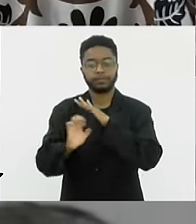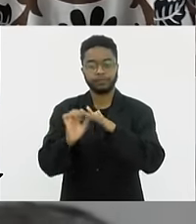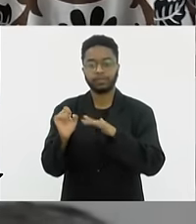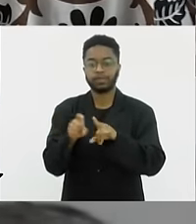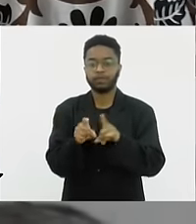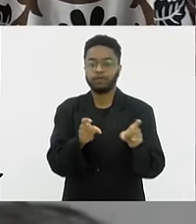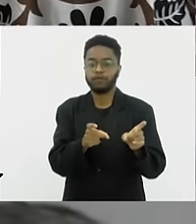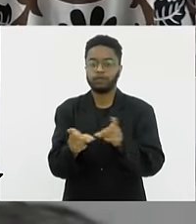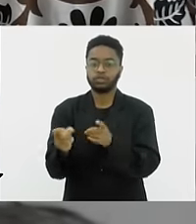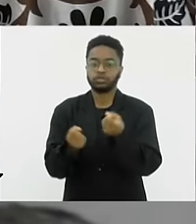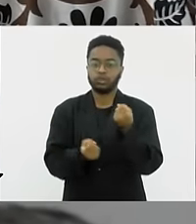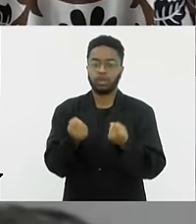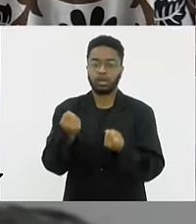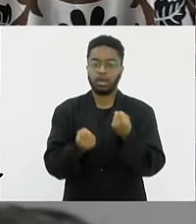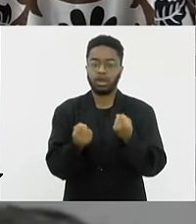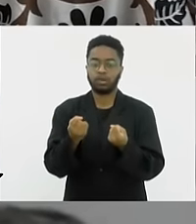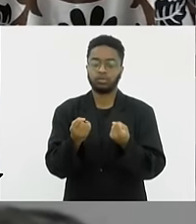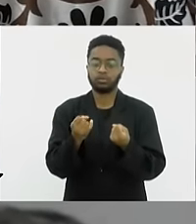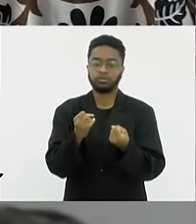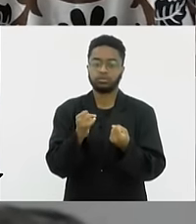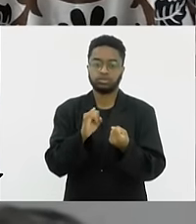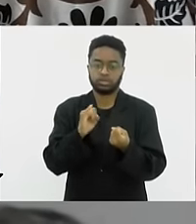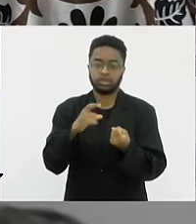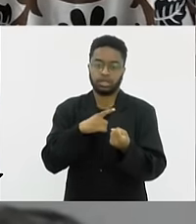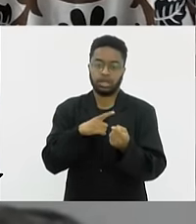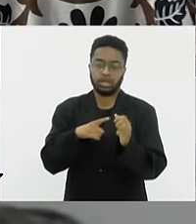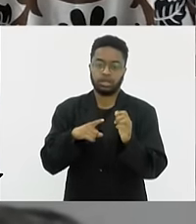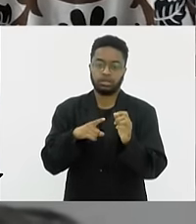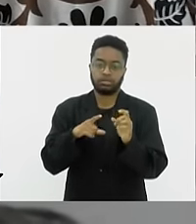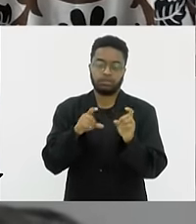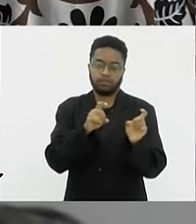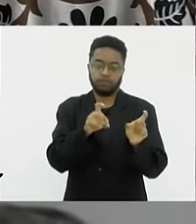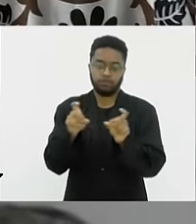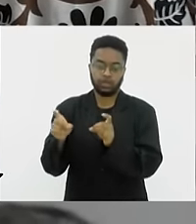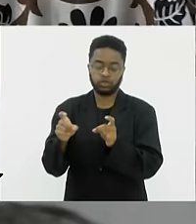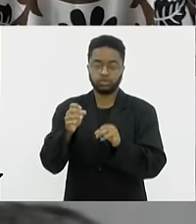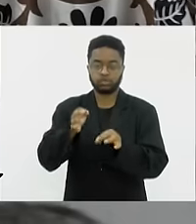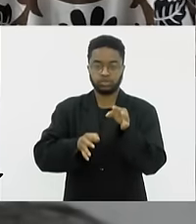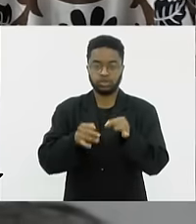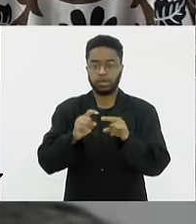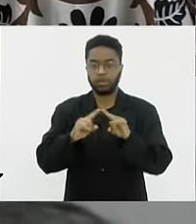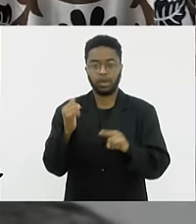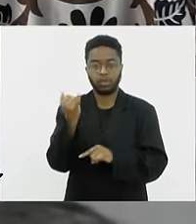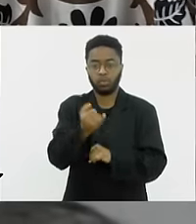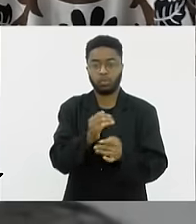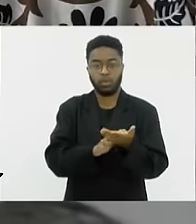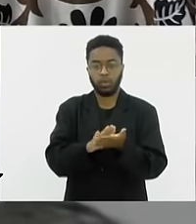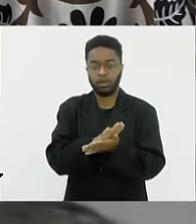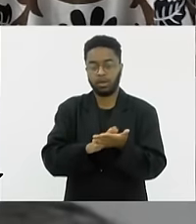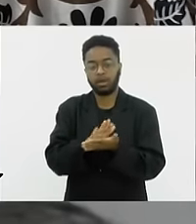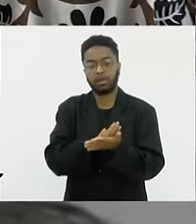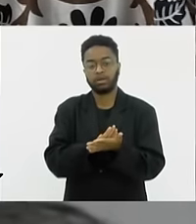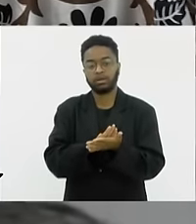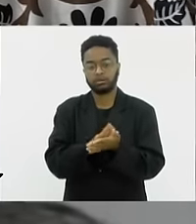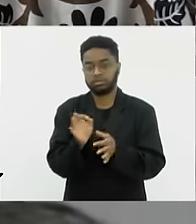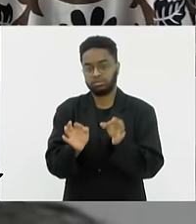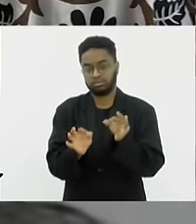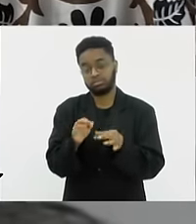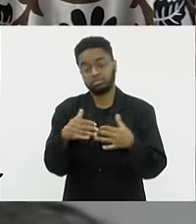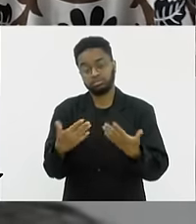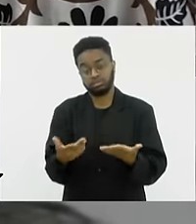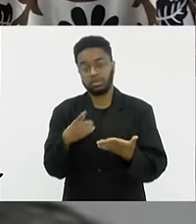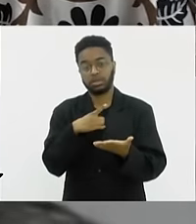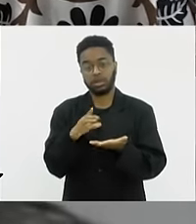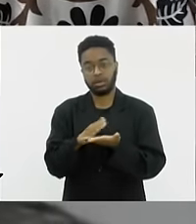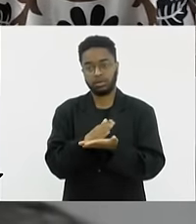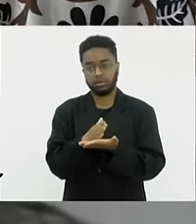situação leilão judicial, ela não comunicava o juízo. Então, tem carro...